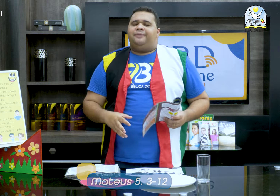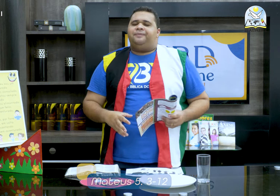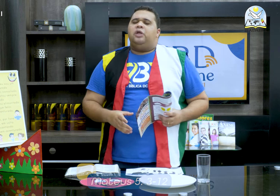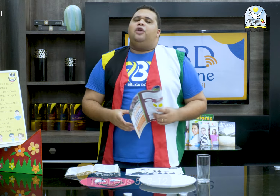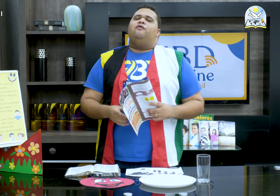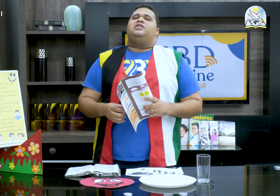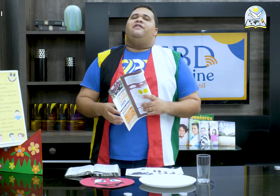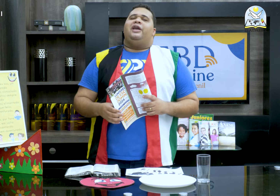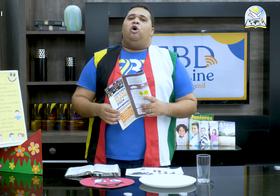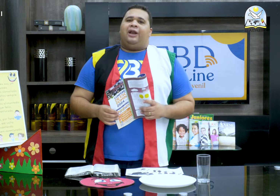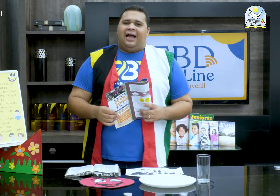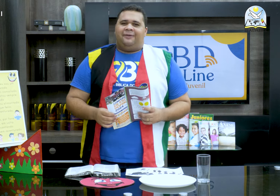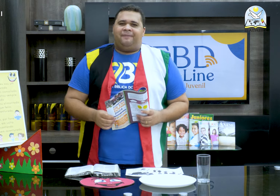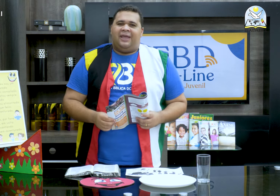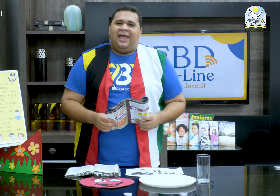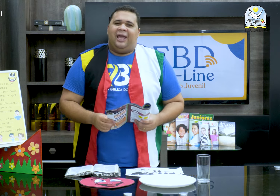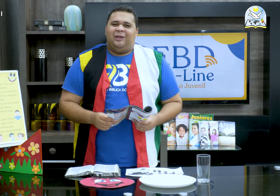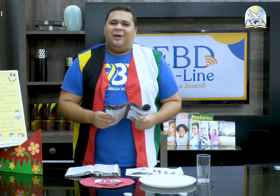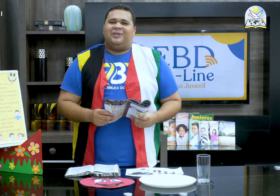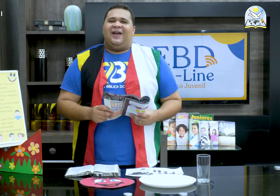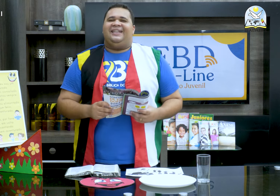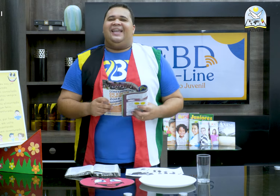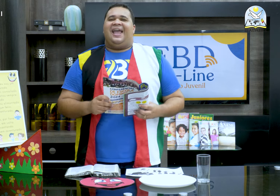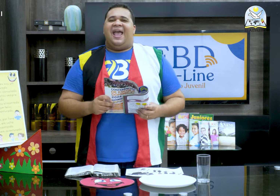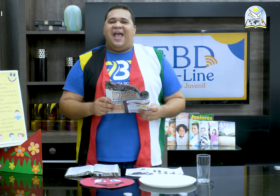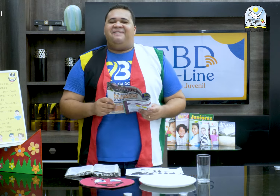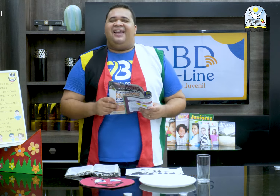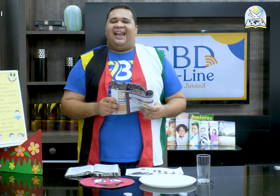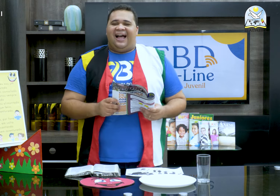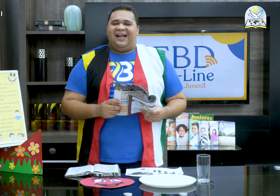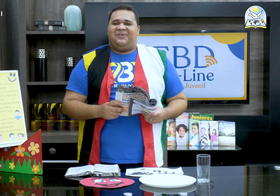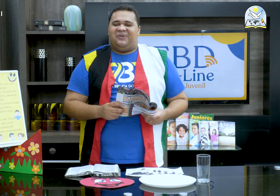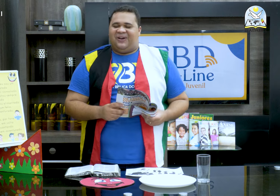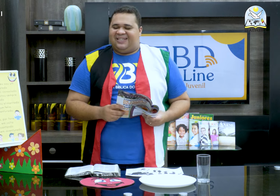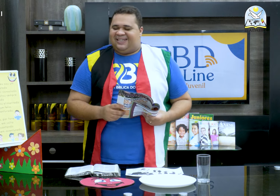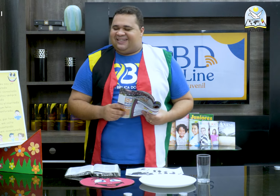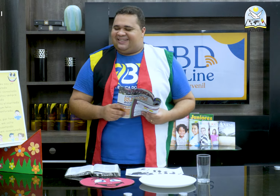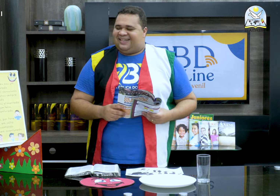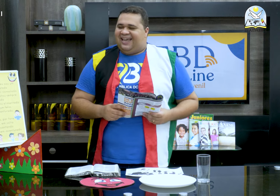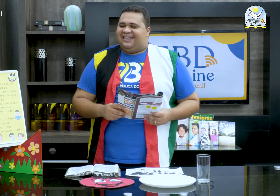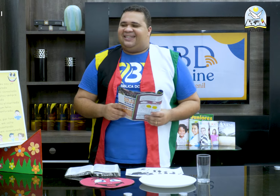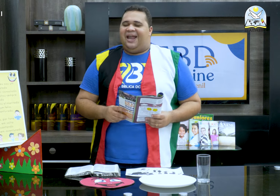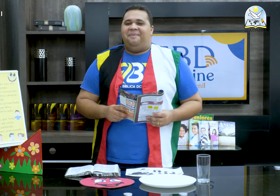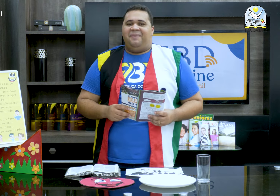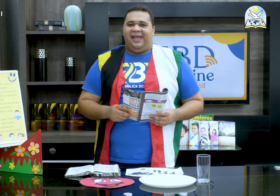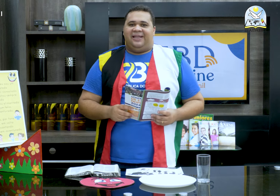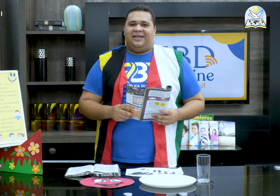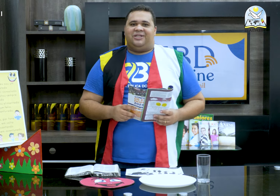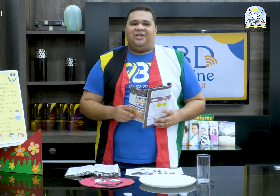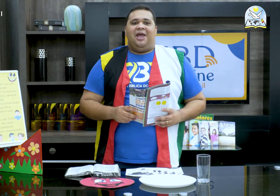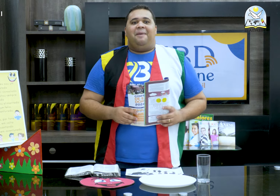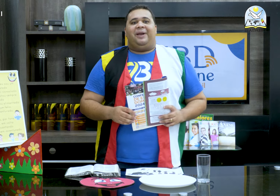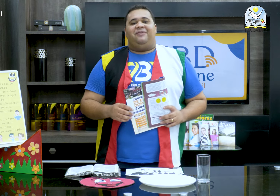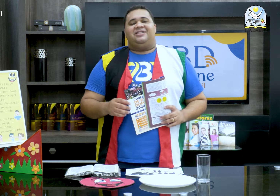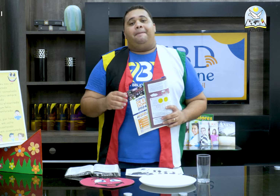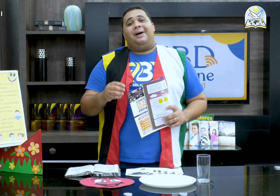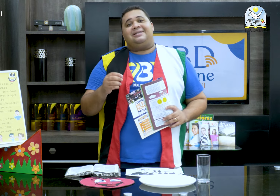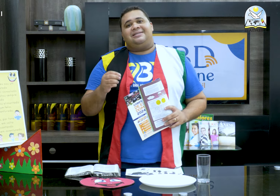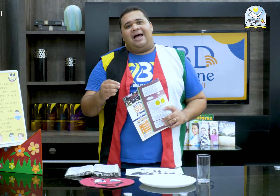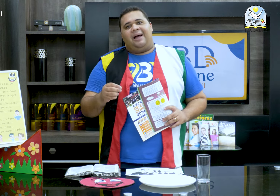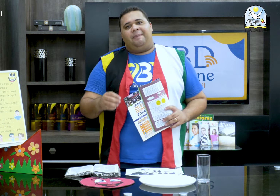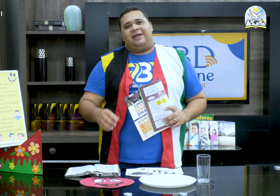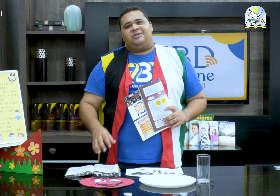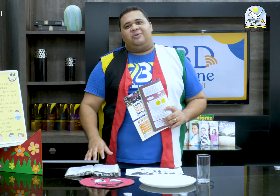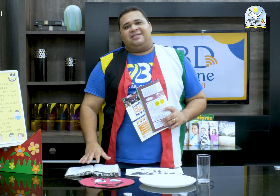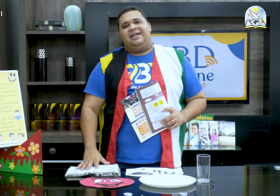estudar você vai orar e Deus vai te revelar coisas tremendas para você